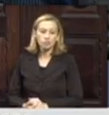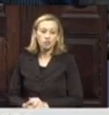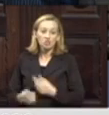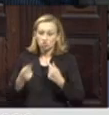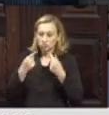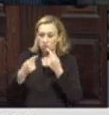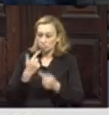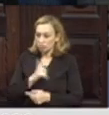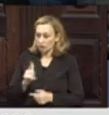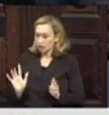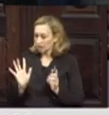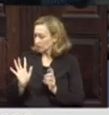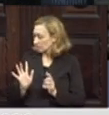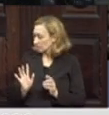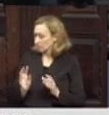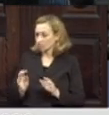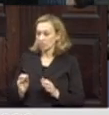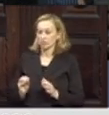deputado Luiz Paulo.